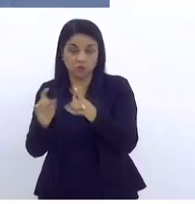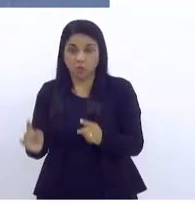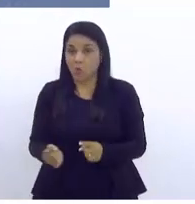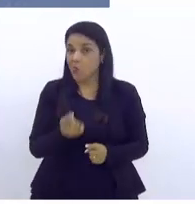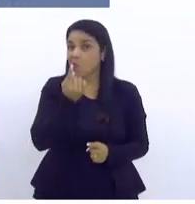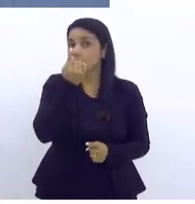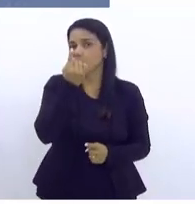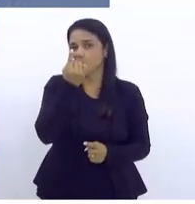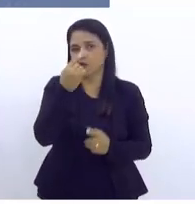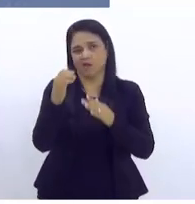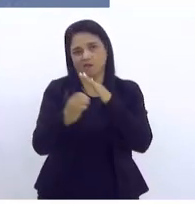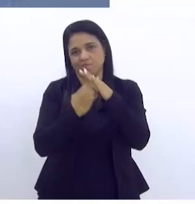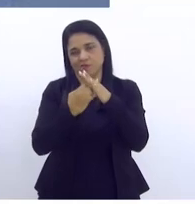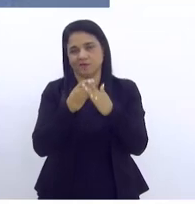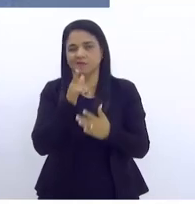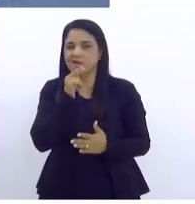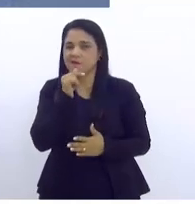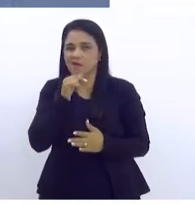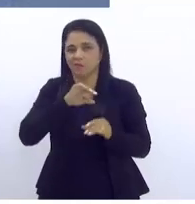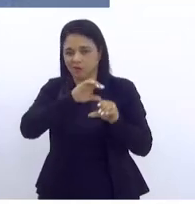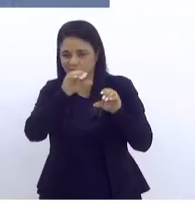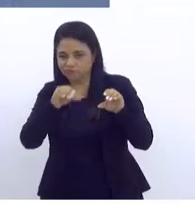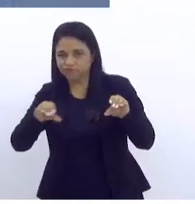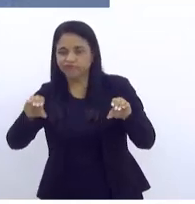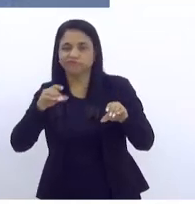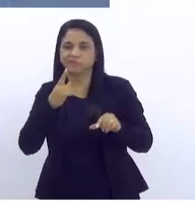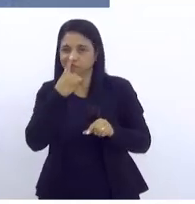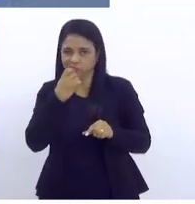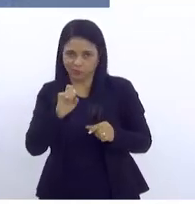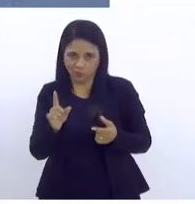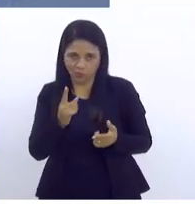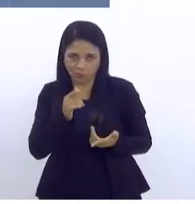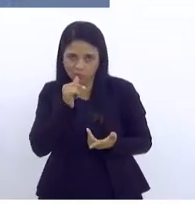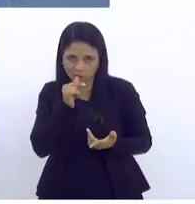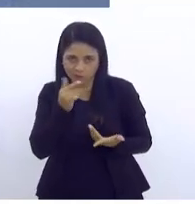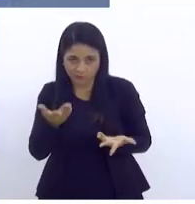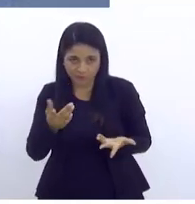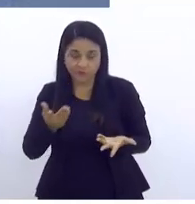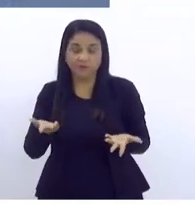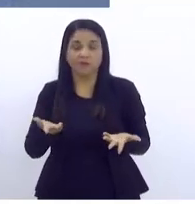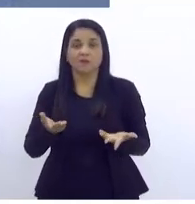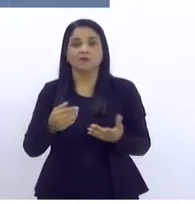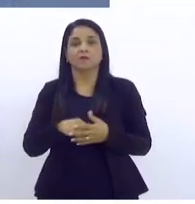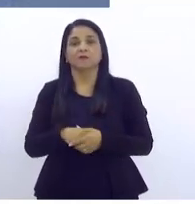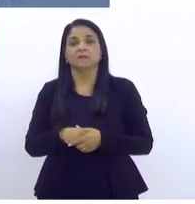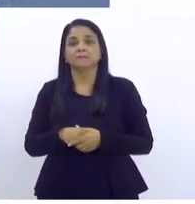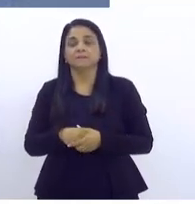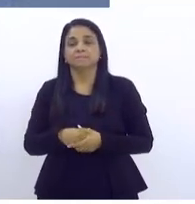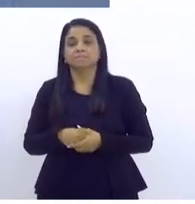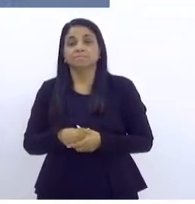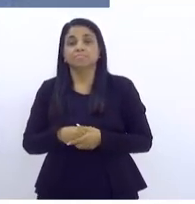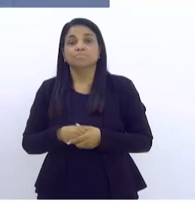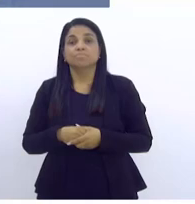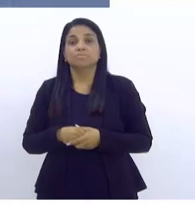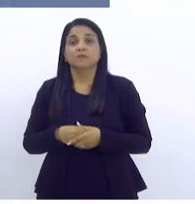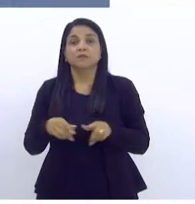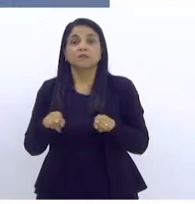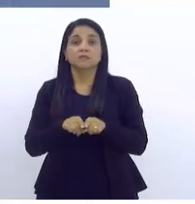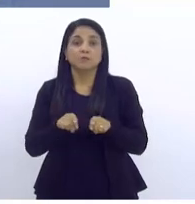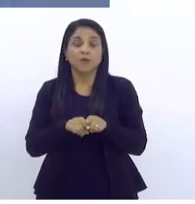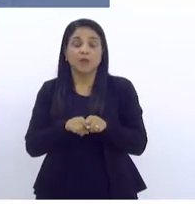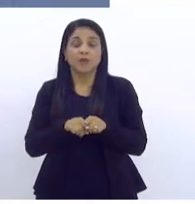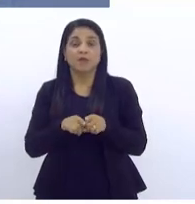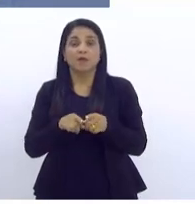panto você portanto eh você fica subordinado às decisões desse prestador né Eh e por último um certo